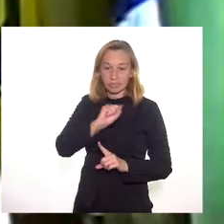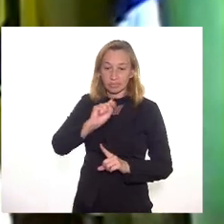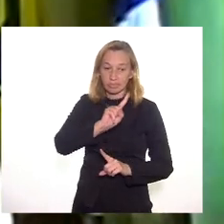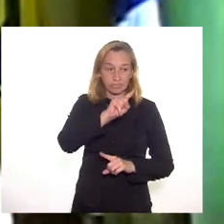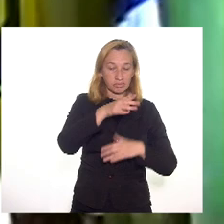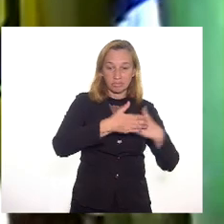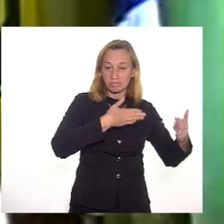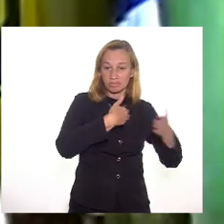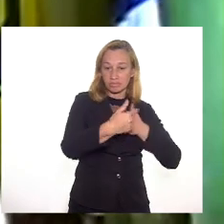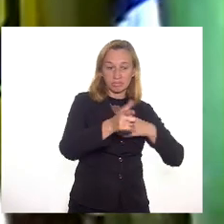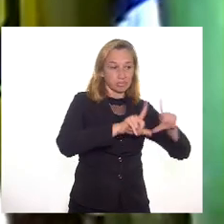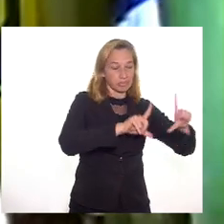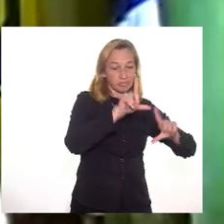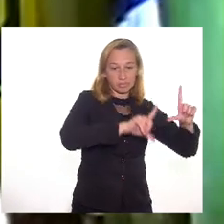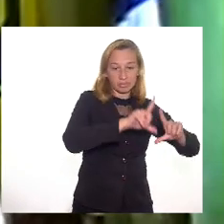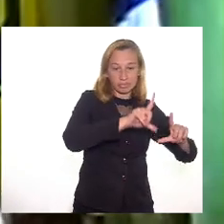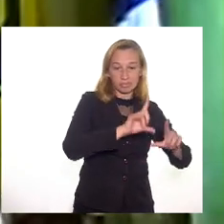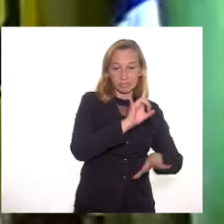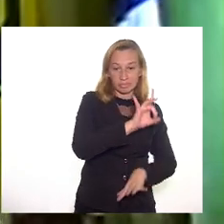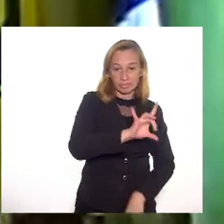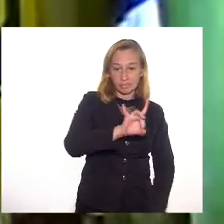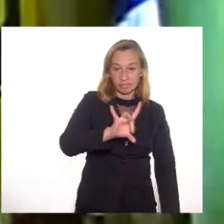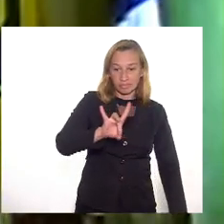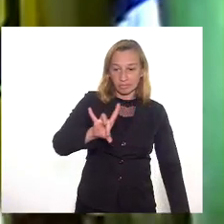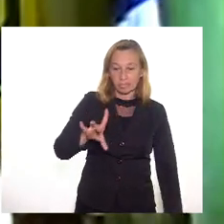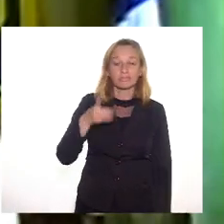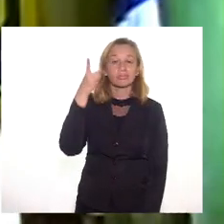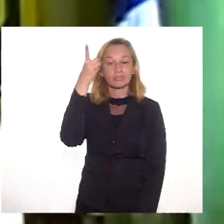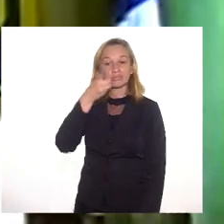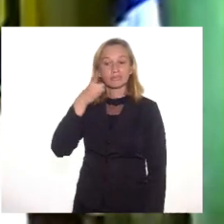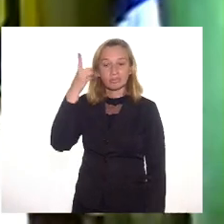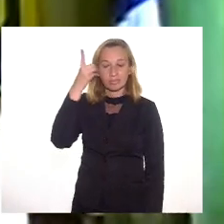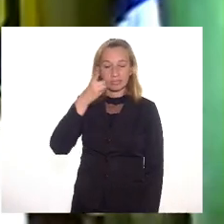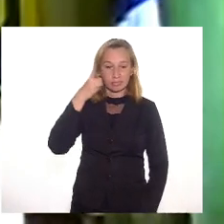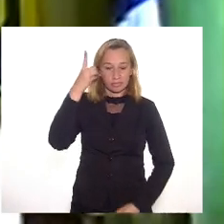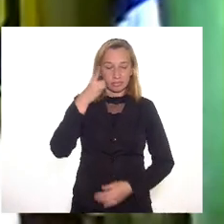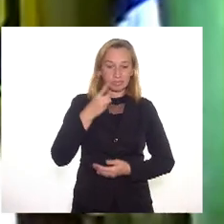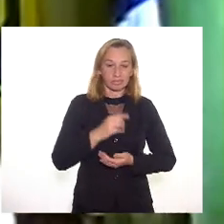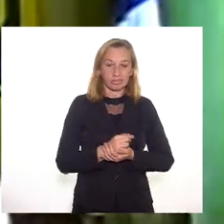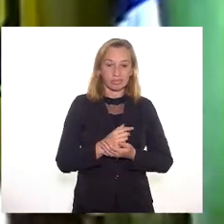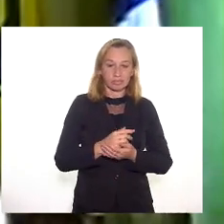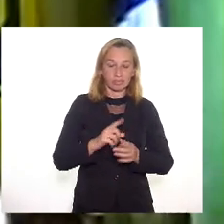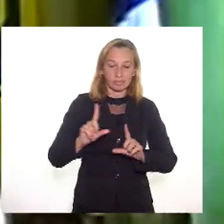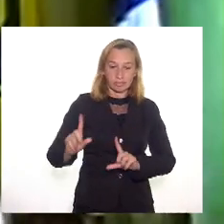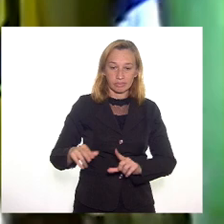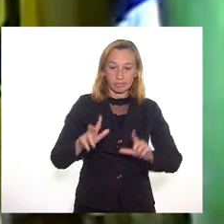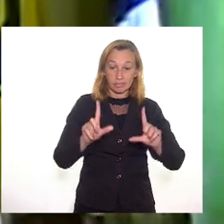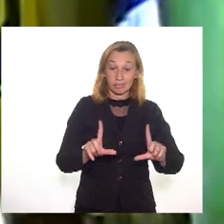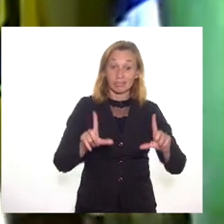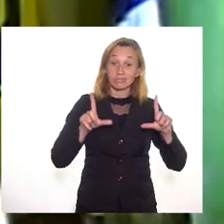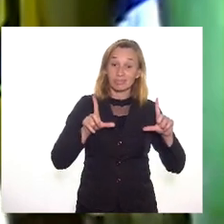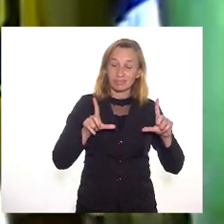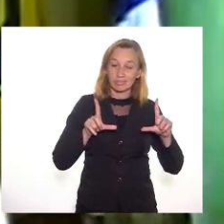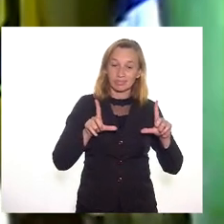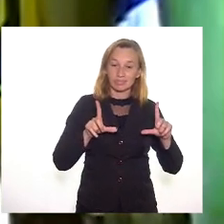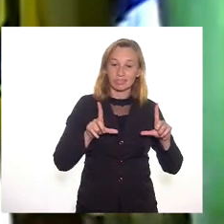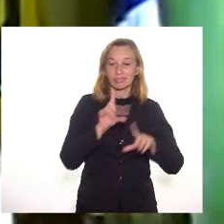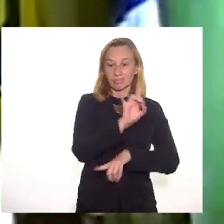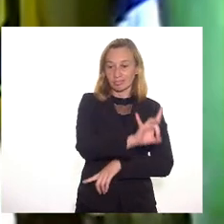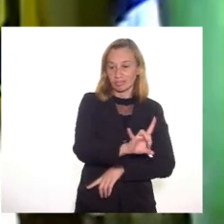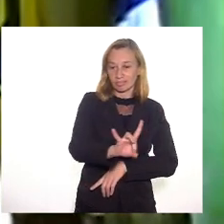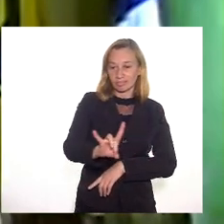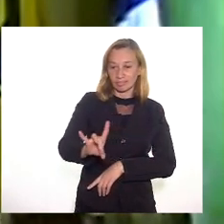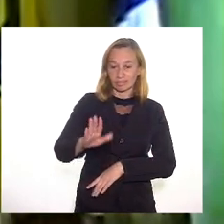Porque, cada uma parlamentar que aparece nessa telinha, cada uma